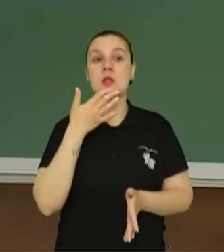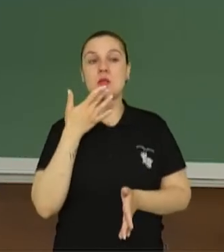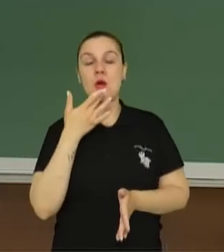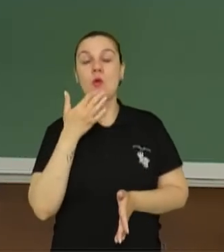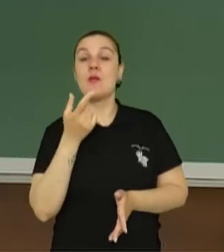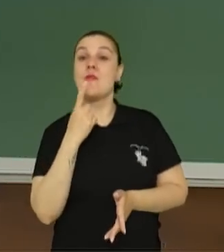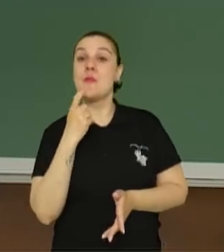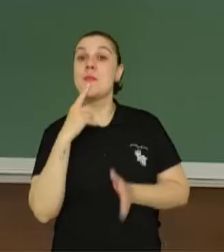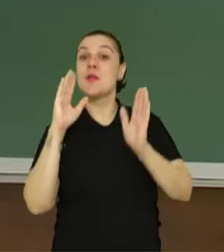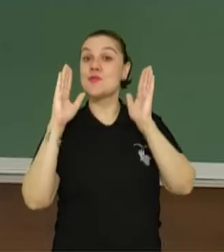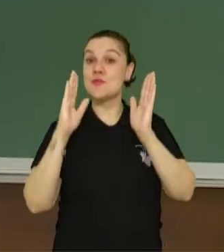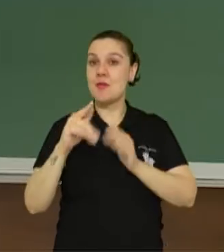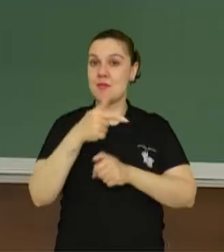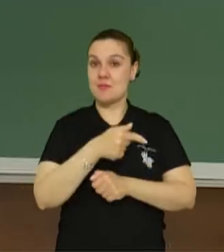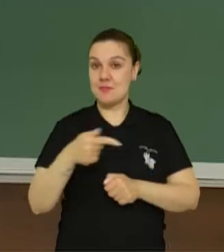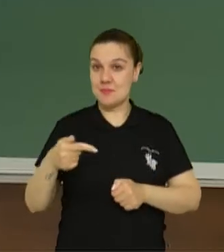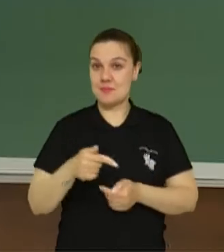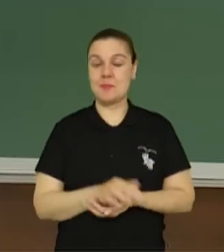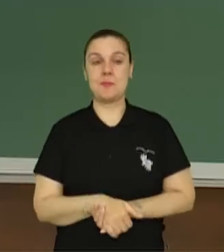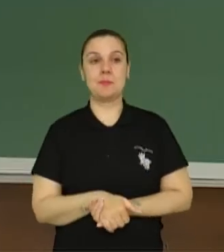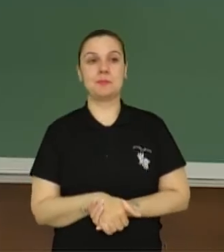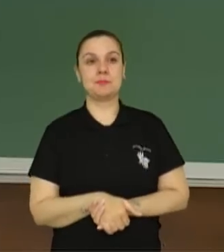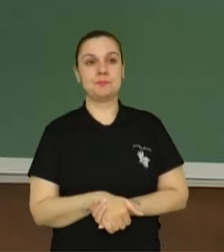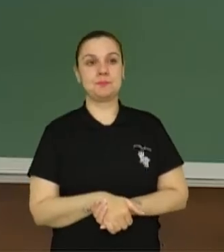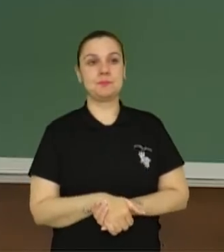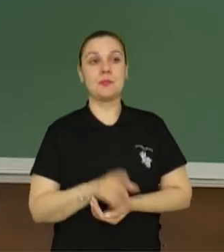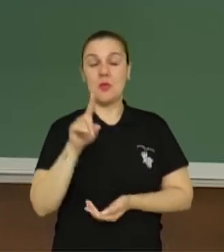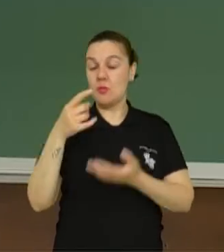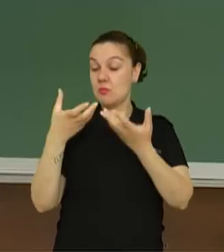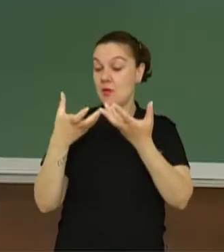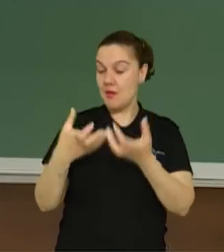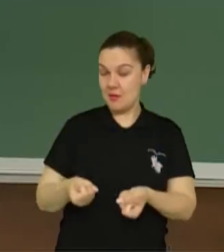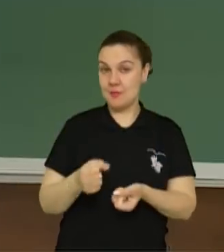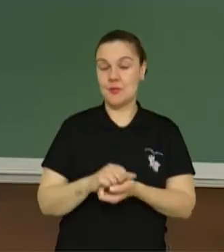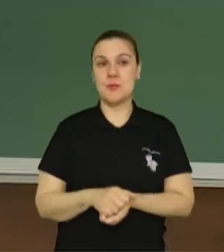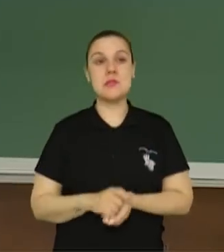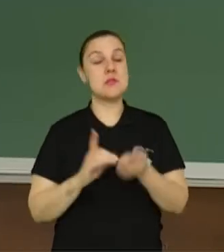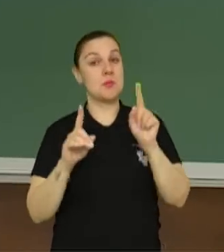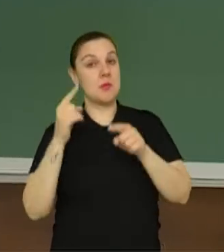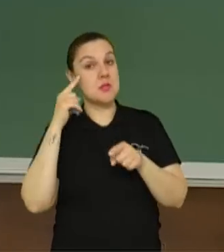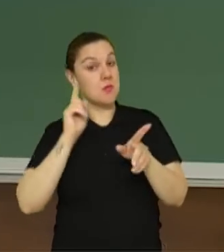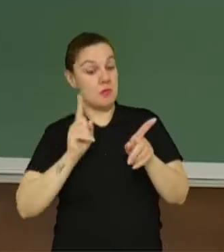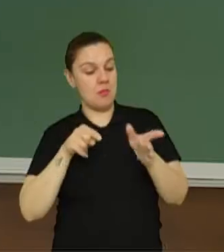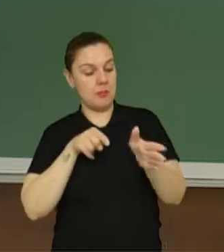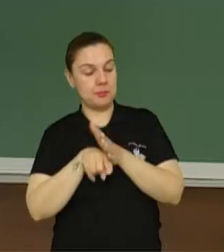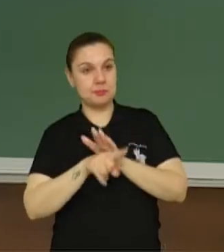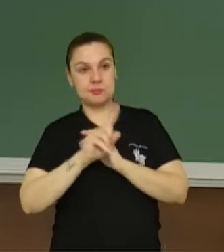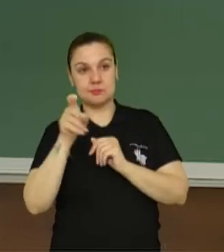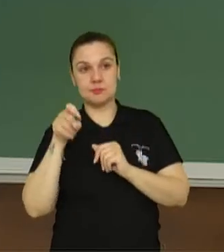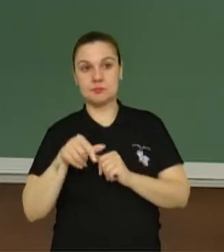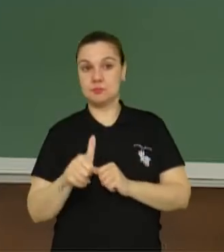vermelha essa semana. Então, aqui eu tenho uma afirmação e não mais uma pergunta, como foi o caso ali,